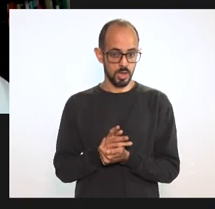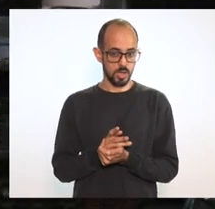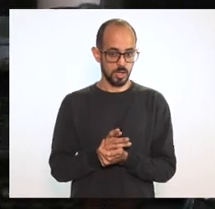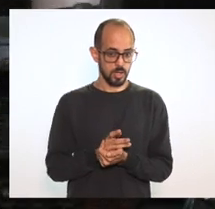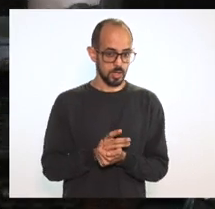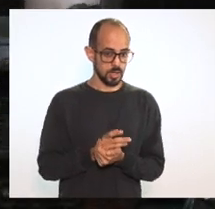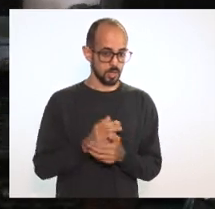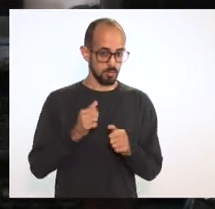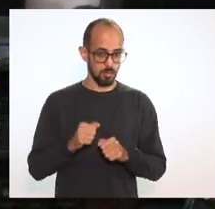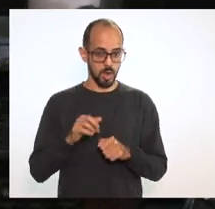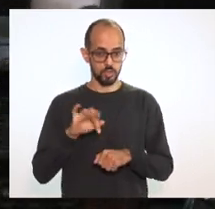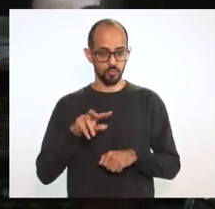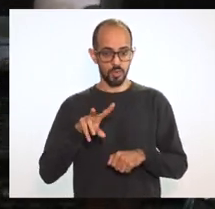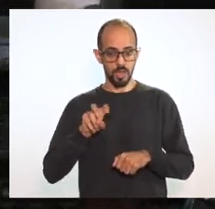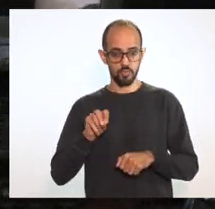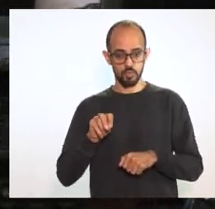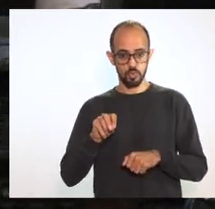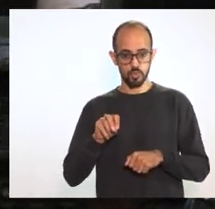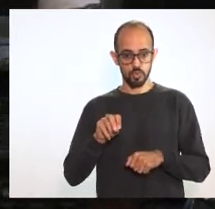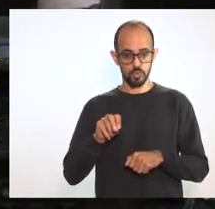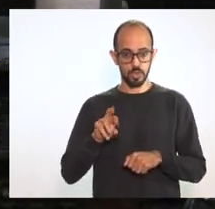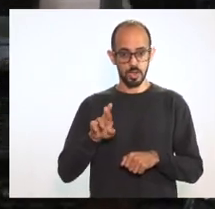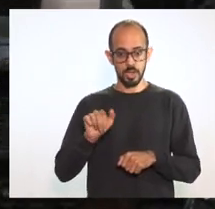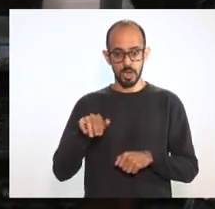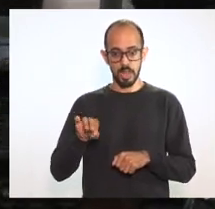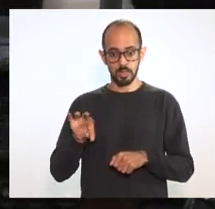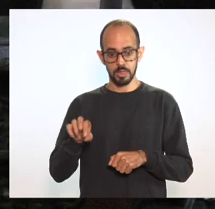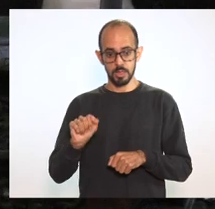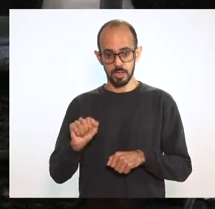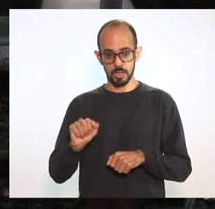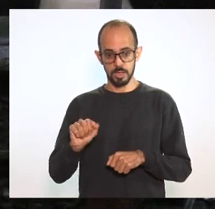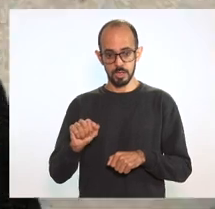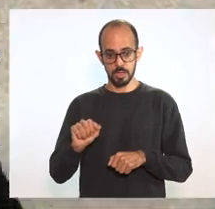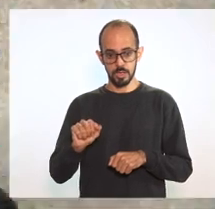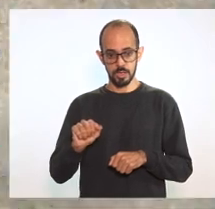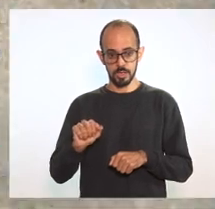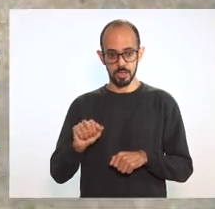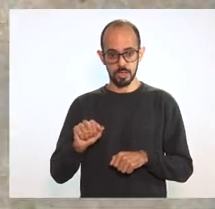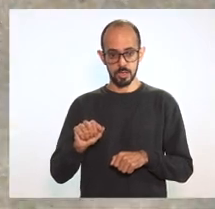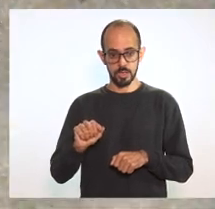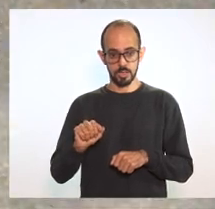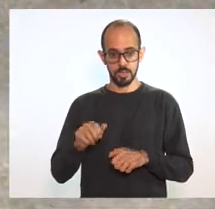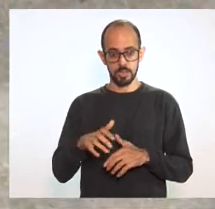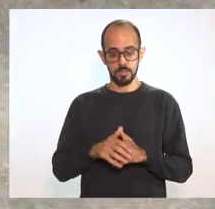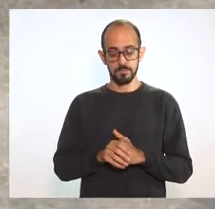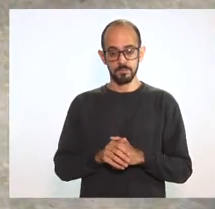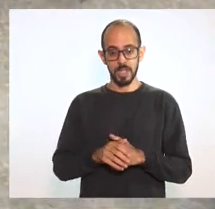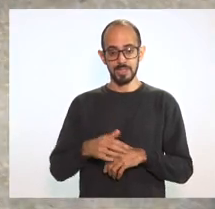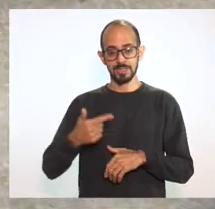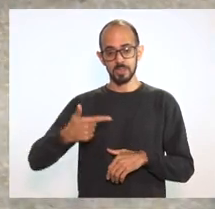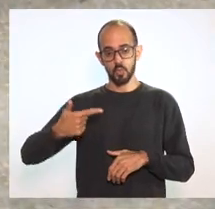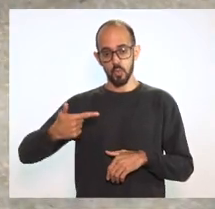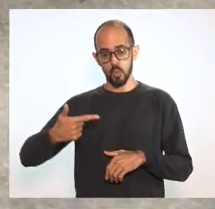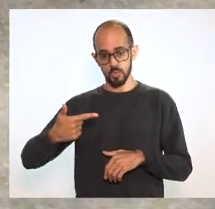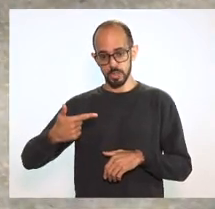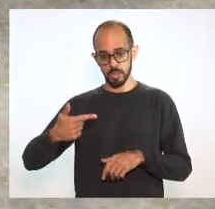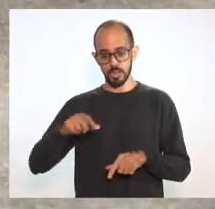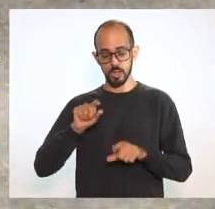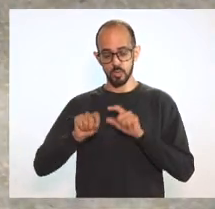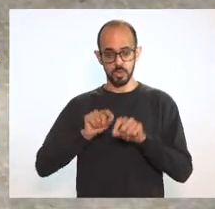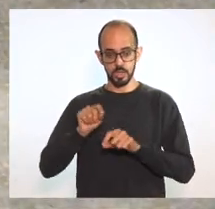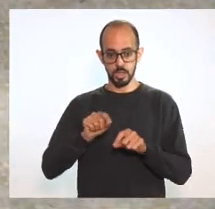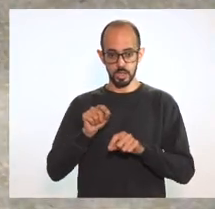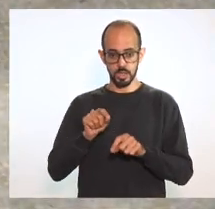Pode ser, Flávio, pode ser, Renata? Essa é a primeira questão. A segunda questão é que o regime que ele propõe na emenda